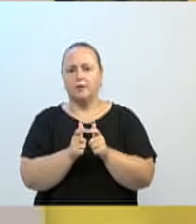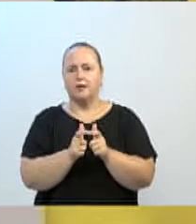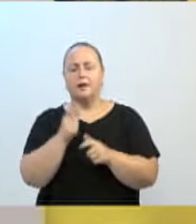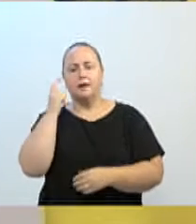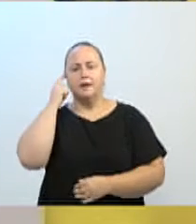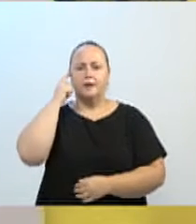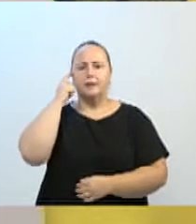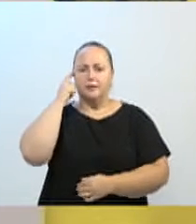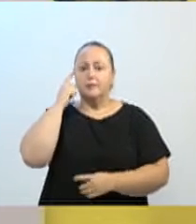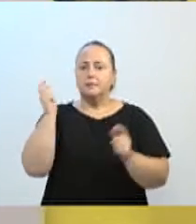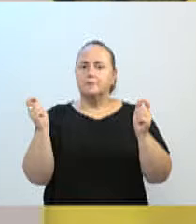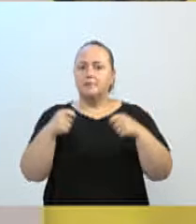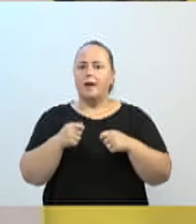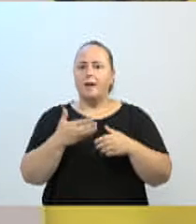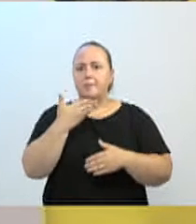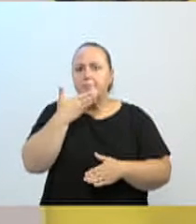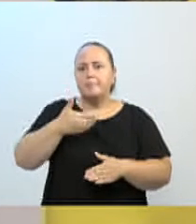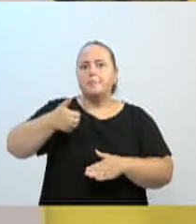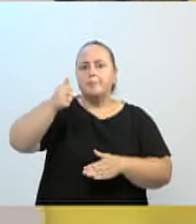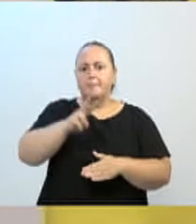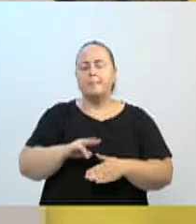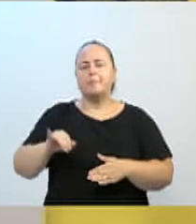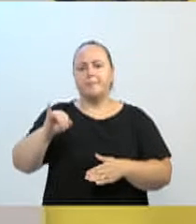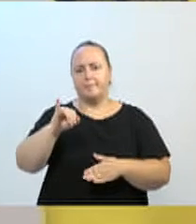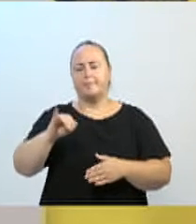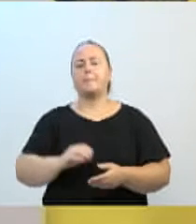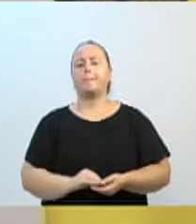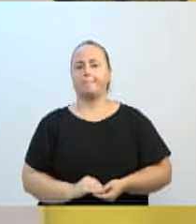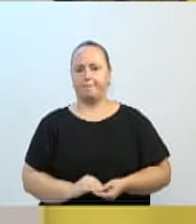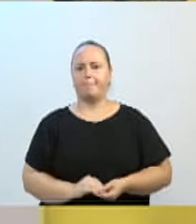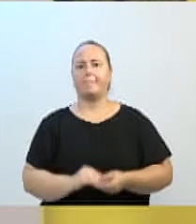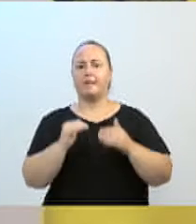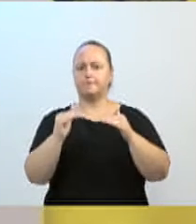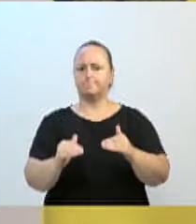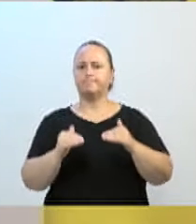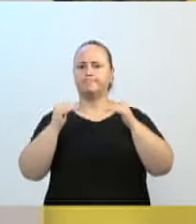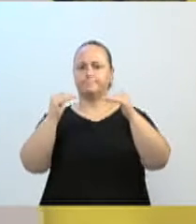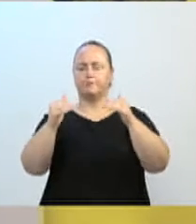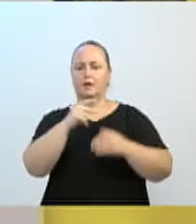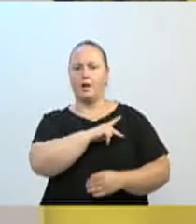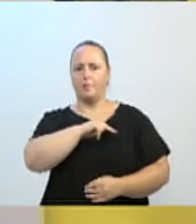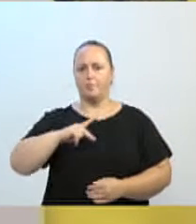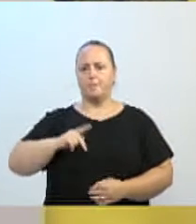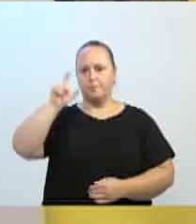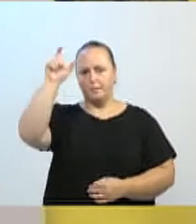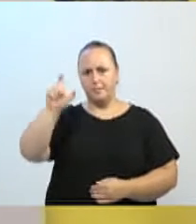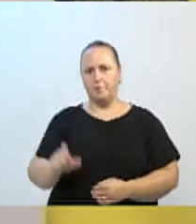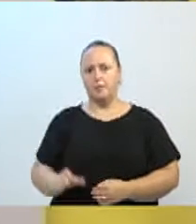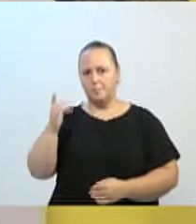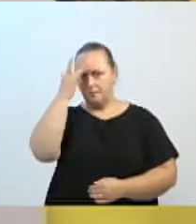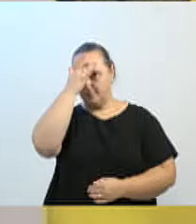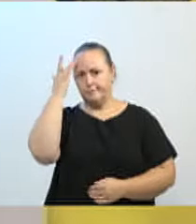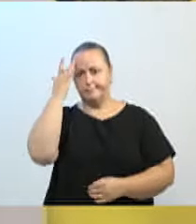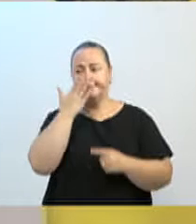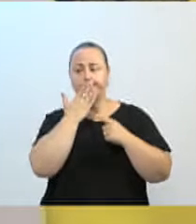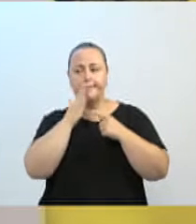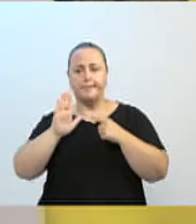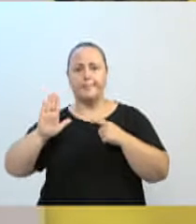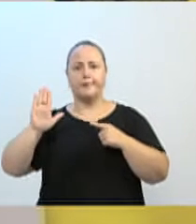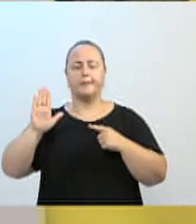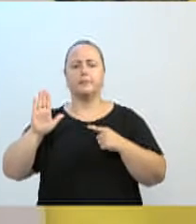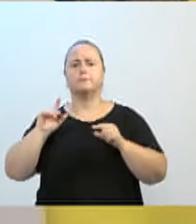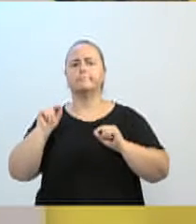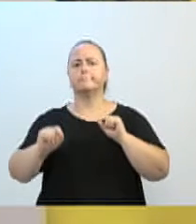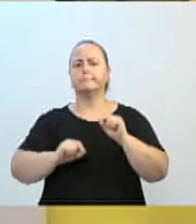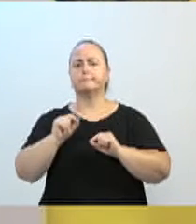eram altas. Inúmeras autoridades e pessoas públicas prometeram aquilo que jamais poderiam entregar, uma recuperação